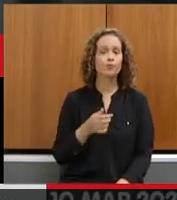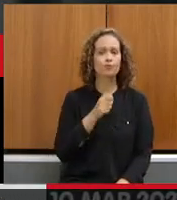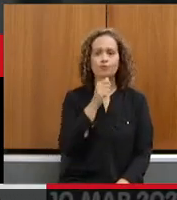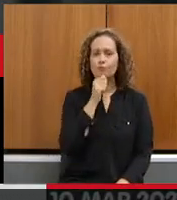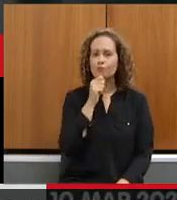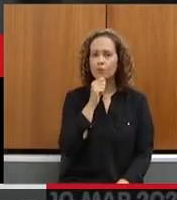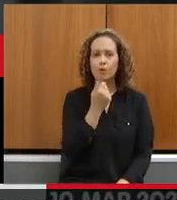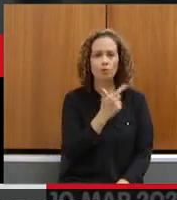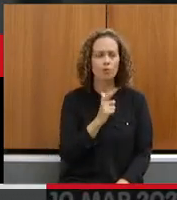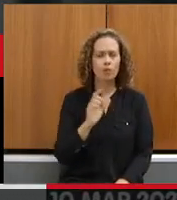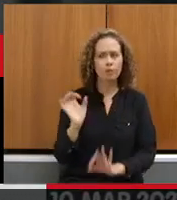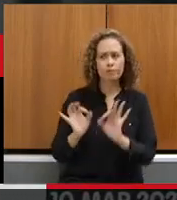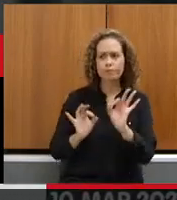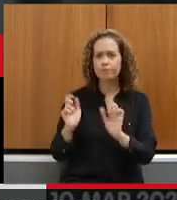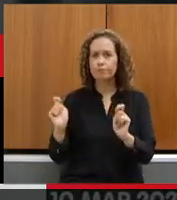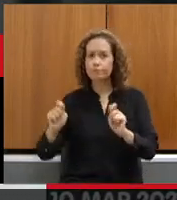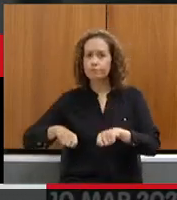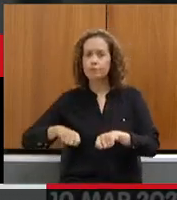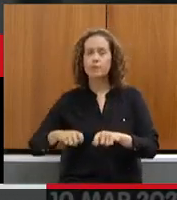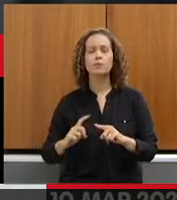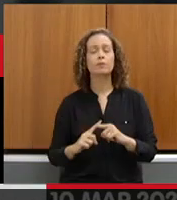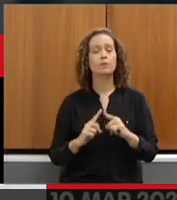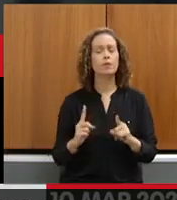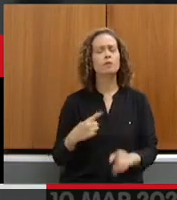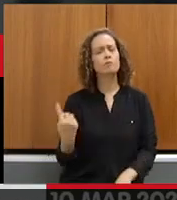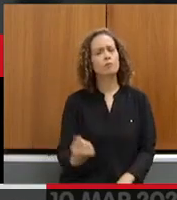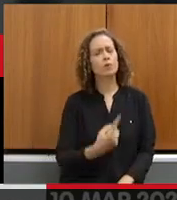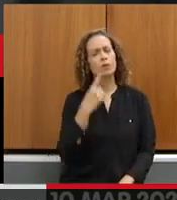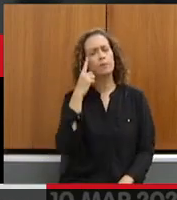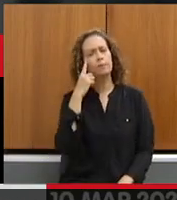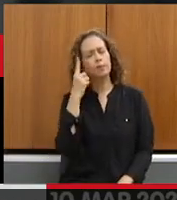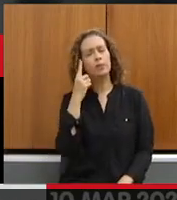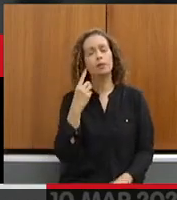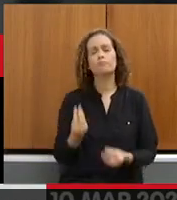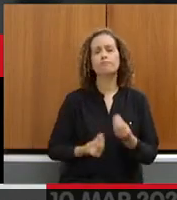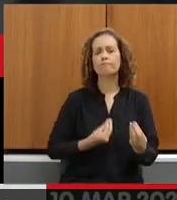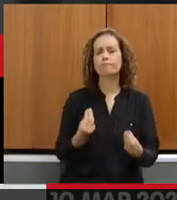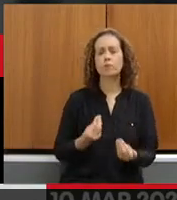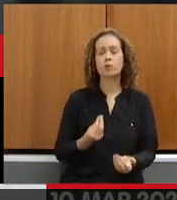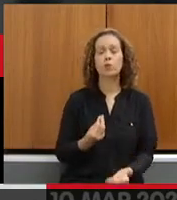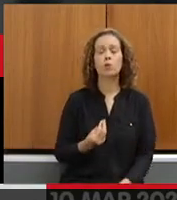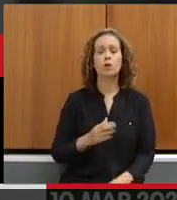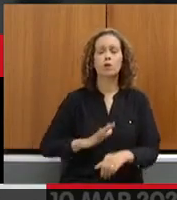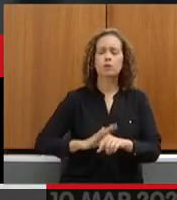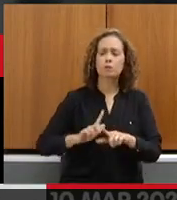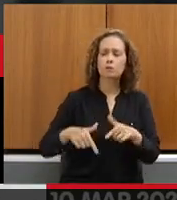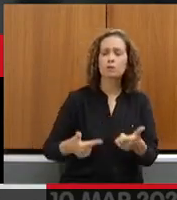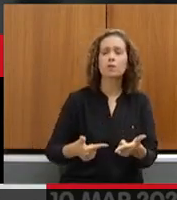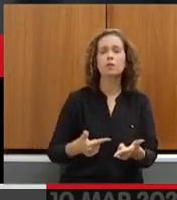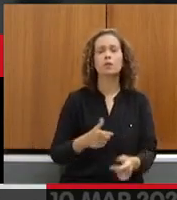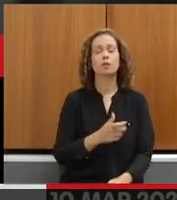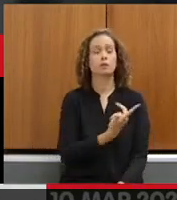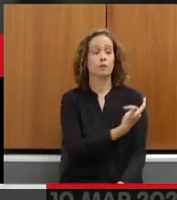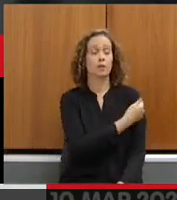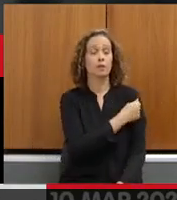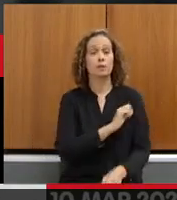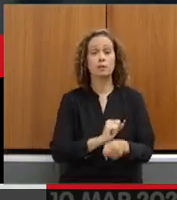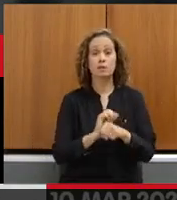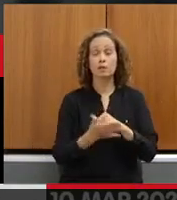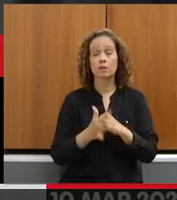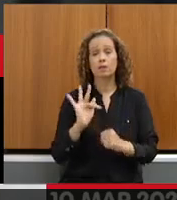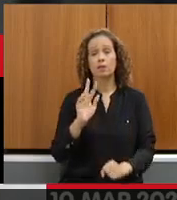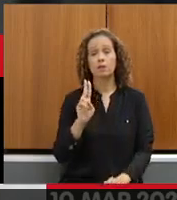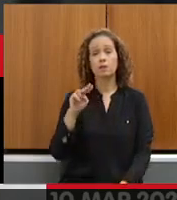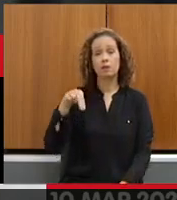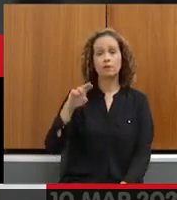tem essa estruturação e Nós pensamos em produzir vacina é da cor vídeo na funed seria